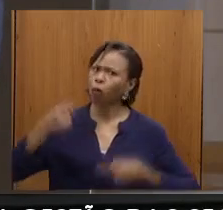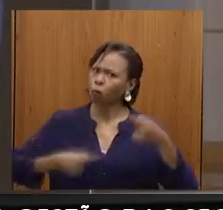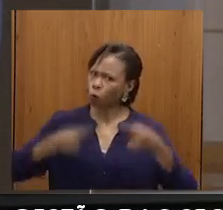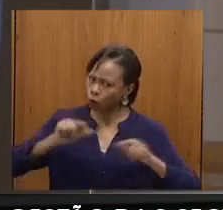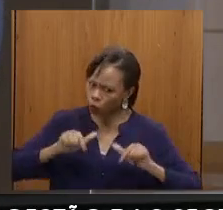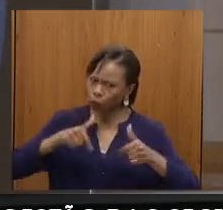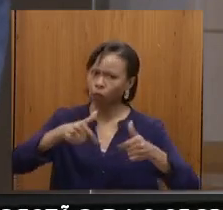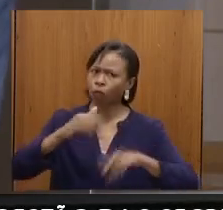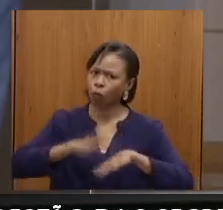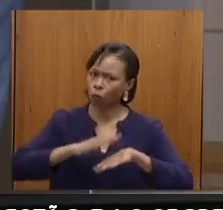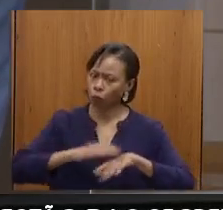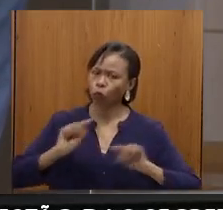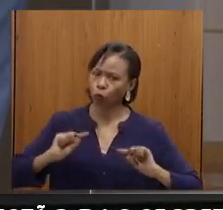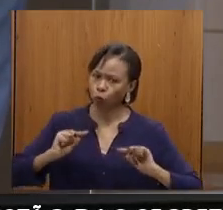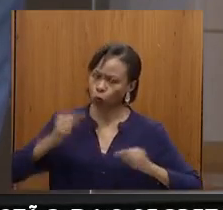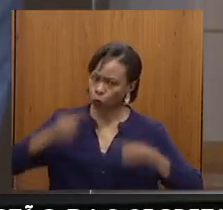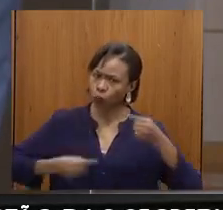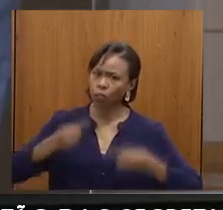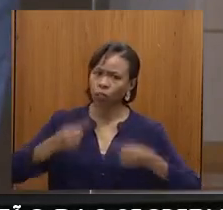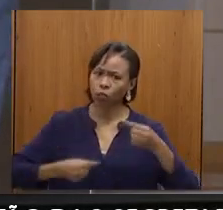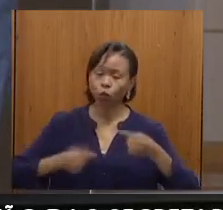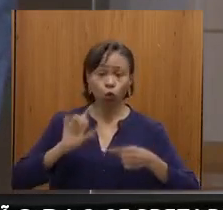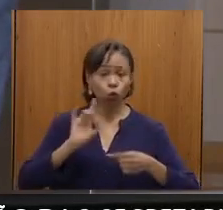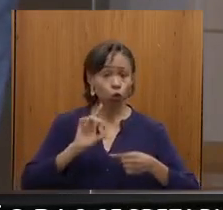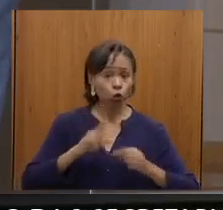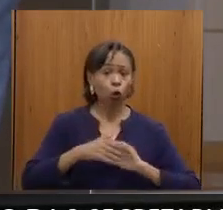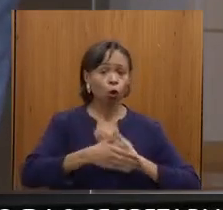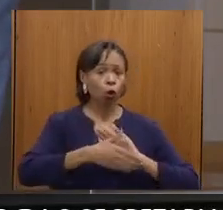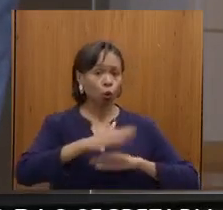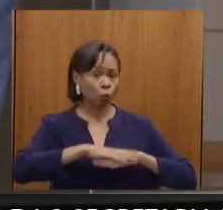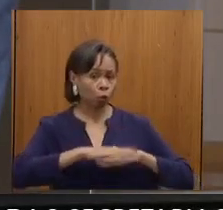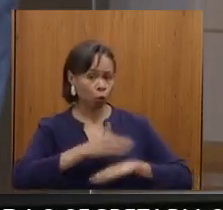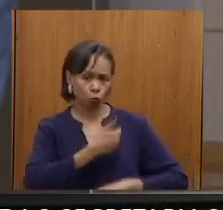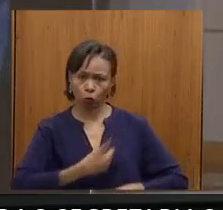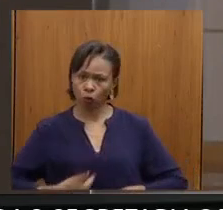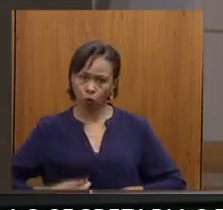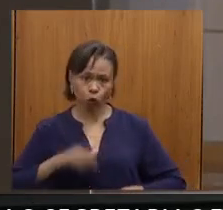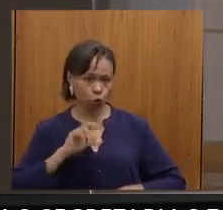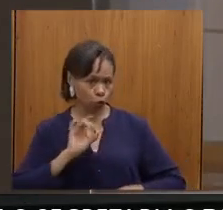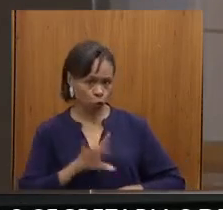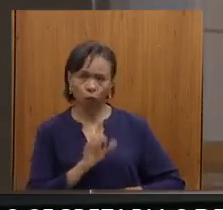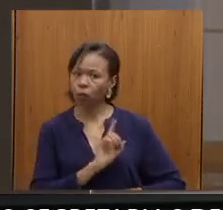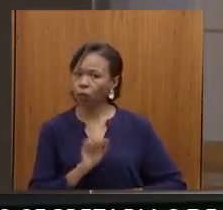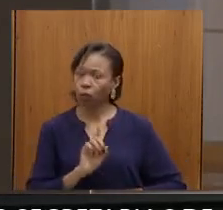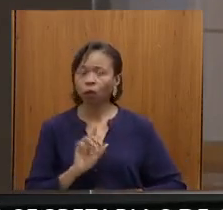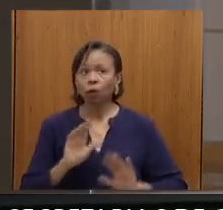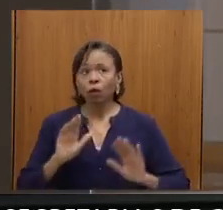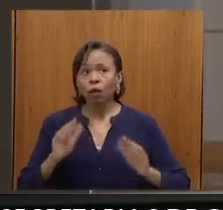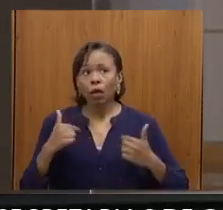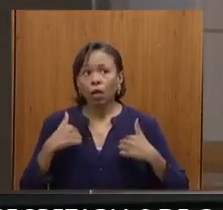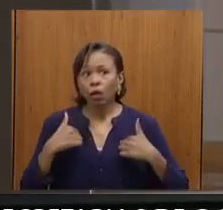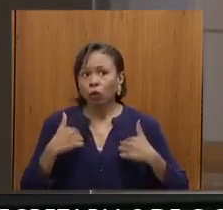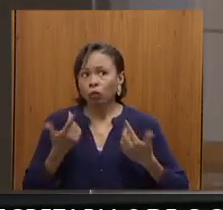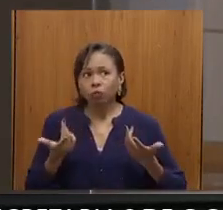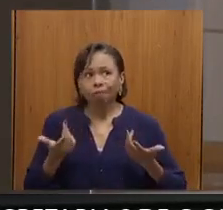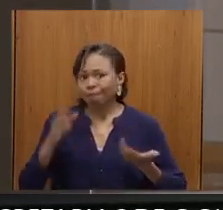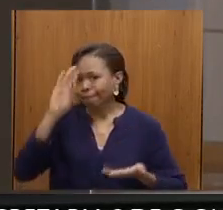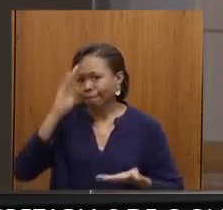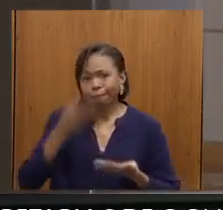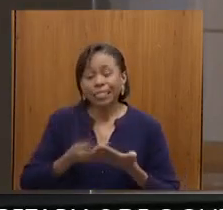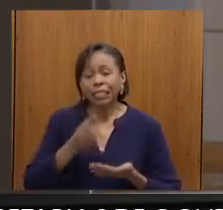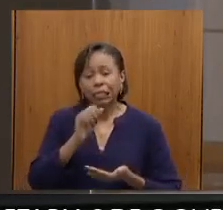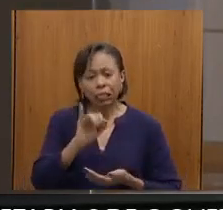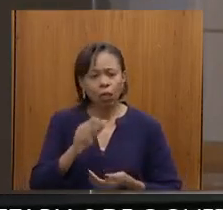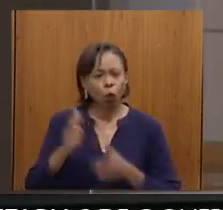político, e que não deve ser só do governador. Eu não acredito que se houver uma unidade de Minas